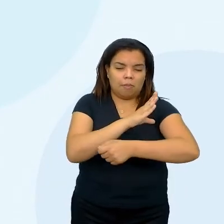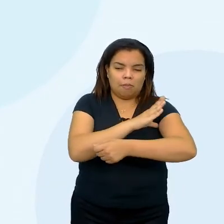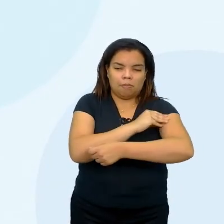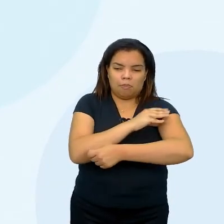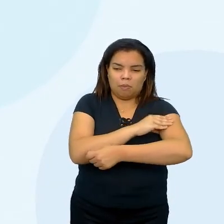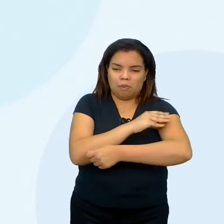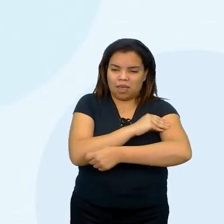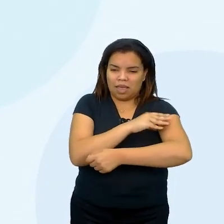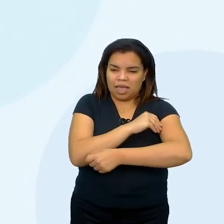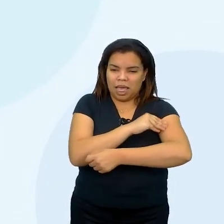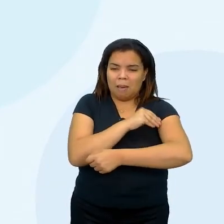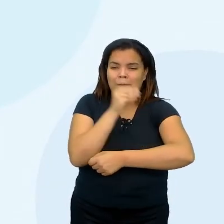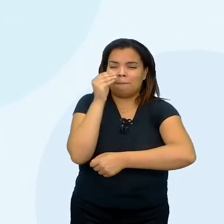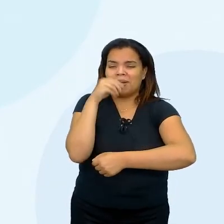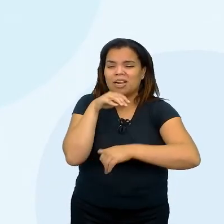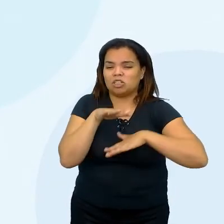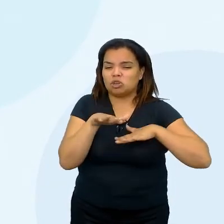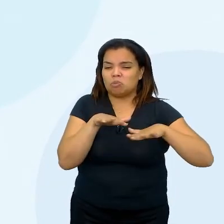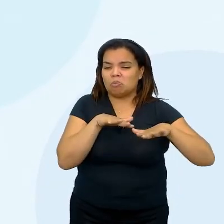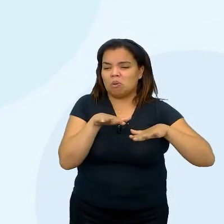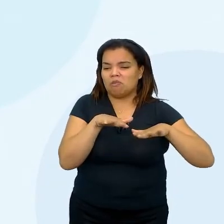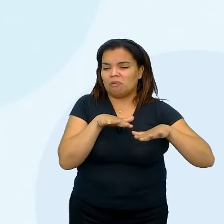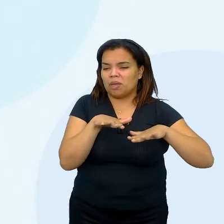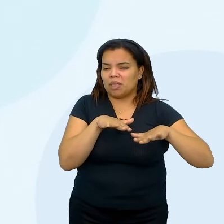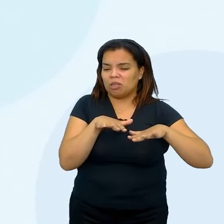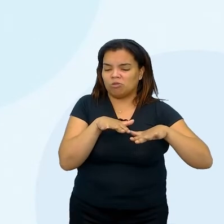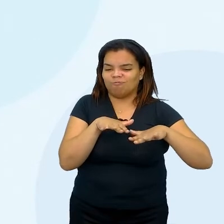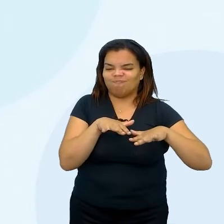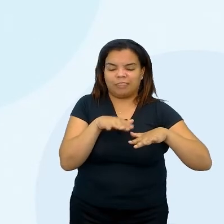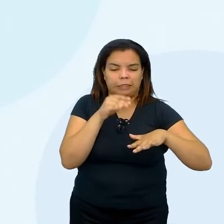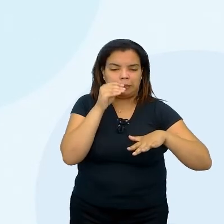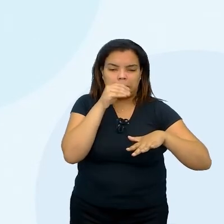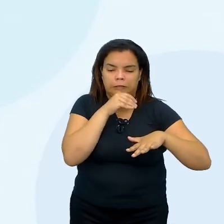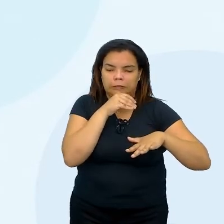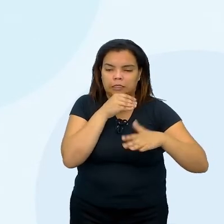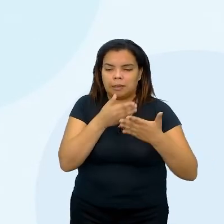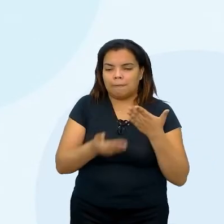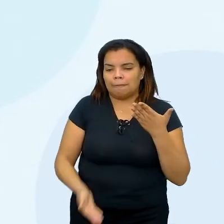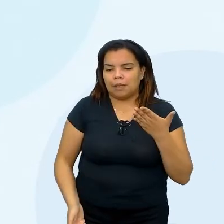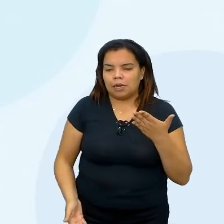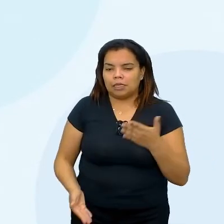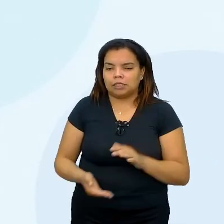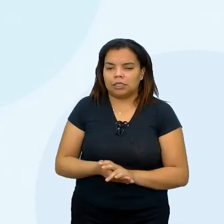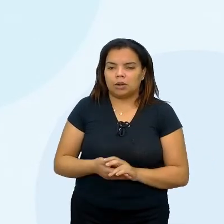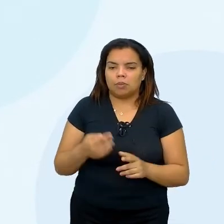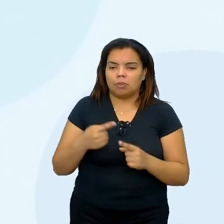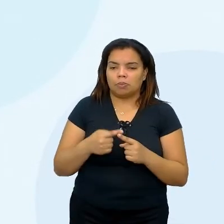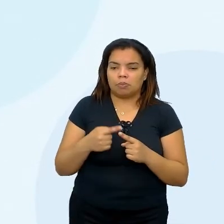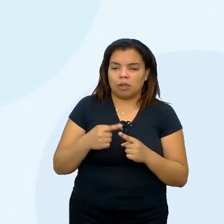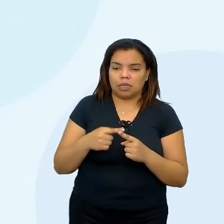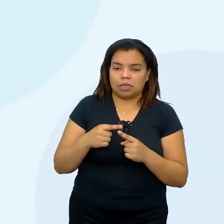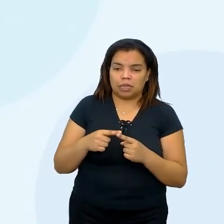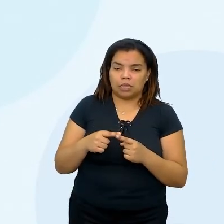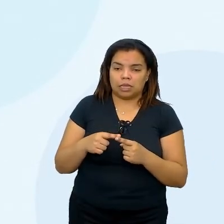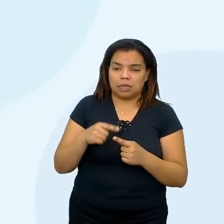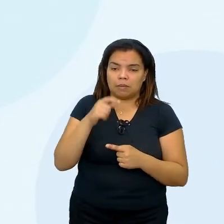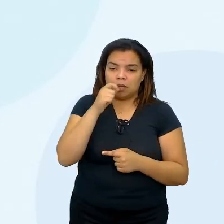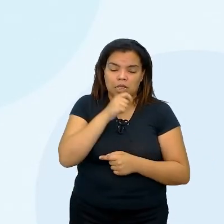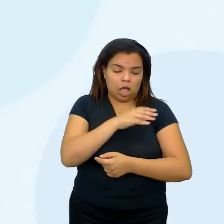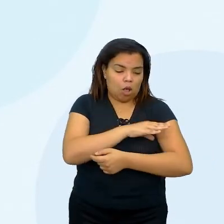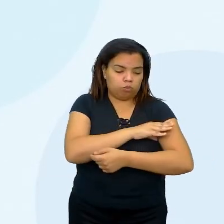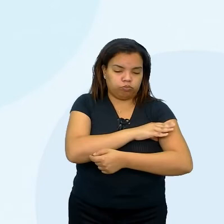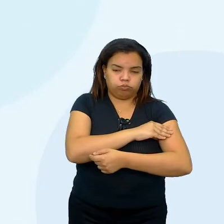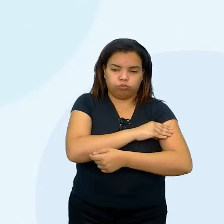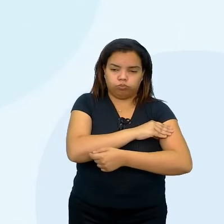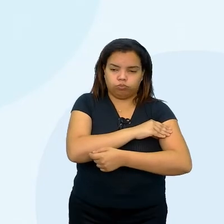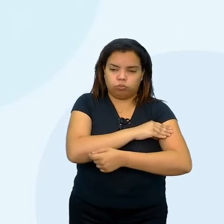e fraqueza. Isso porque, olha só, redução da distrofina e das fibras. Se a gente